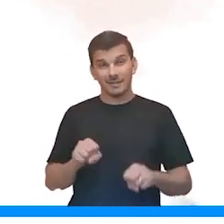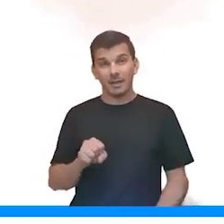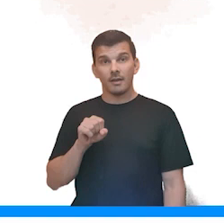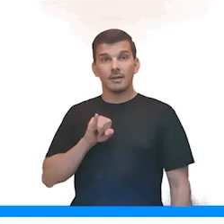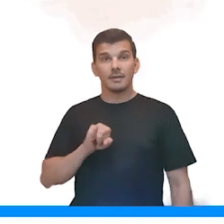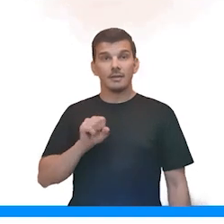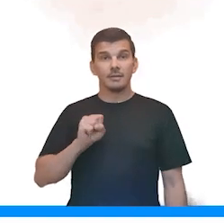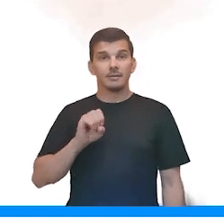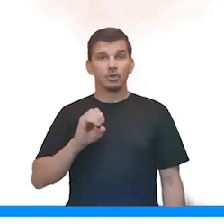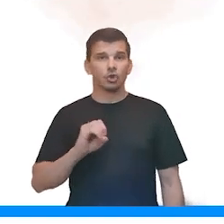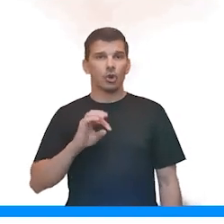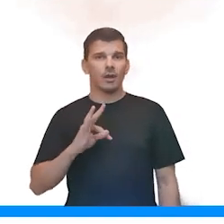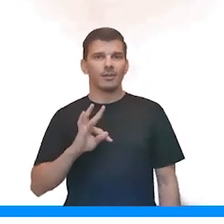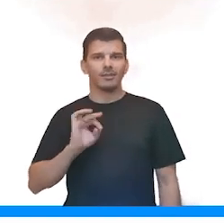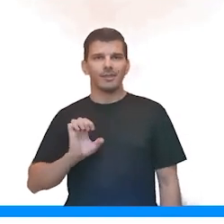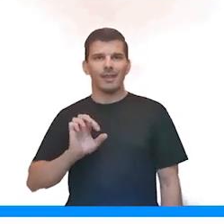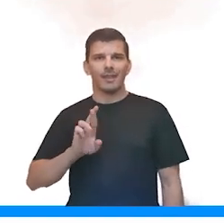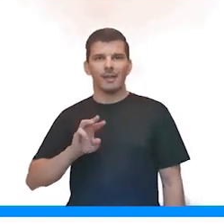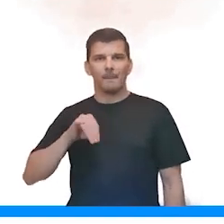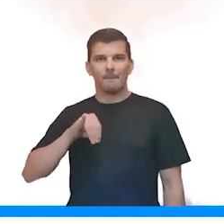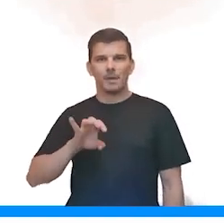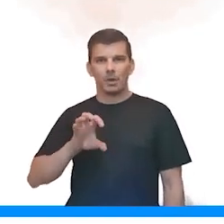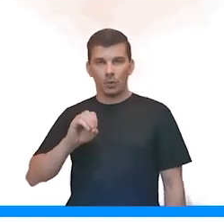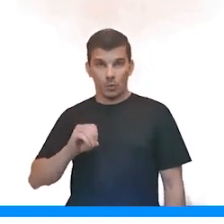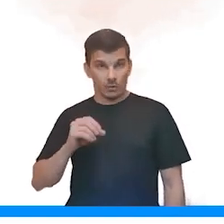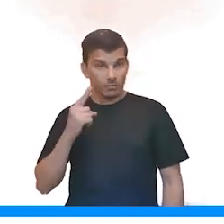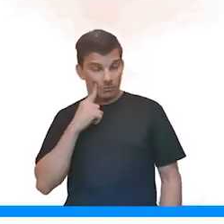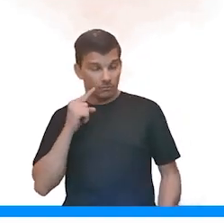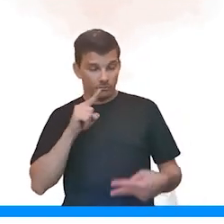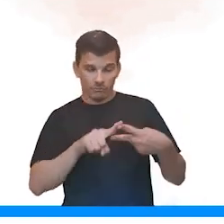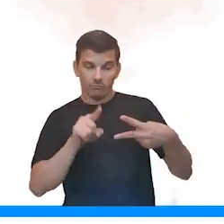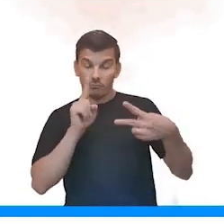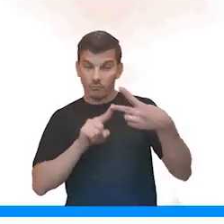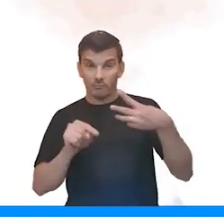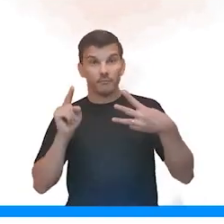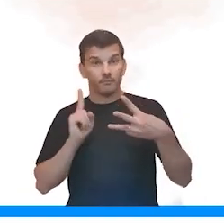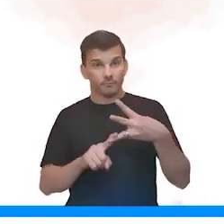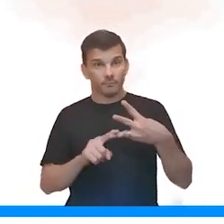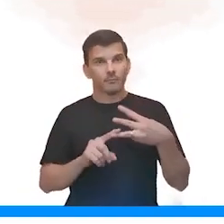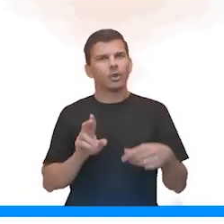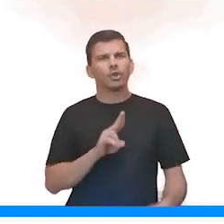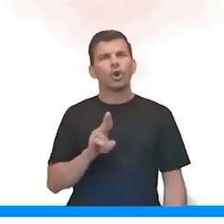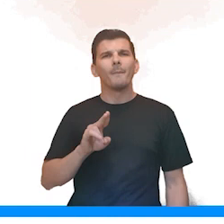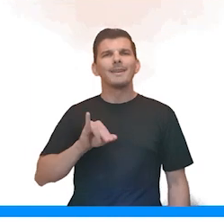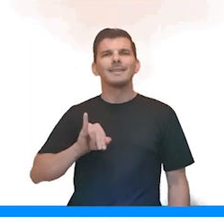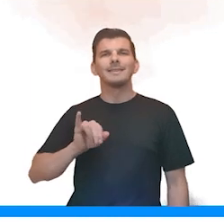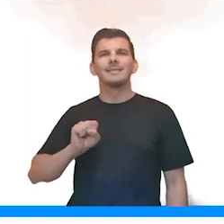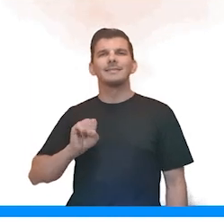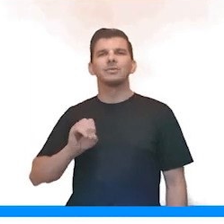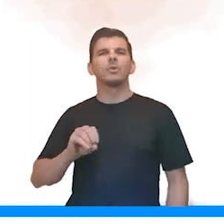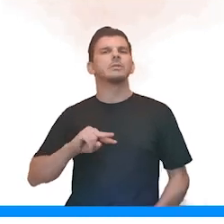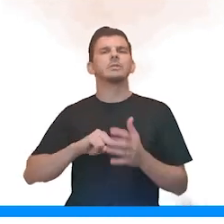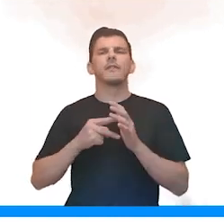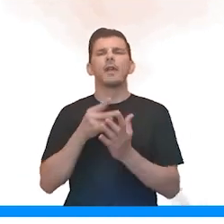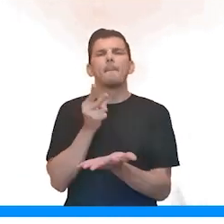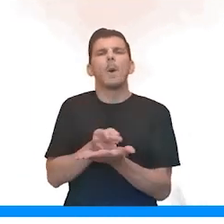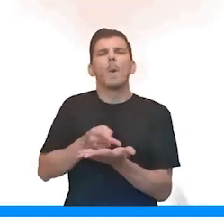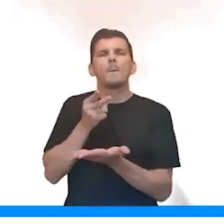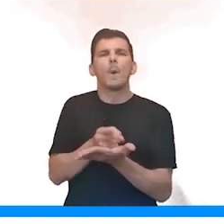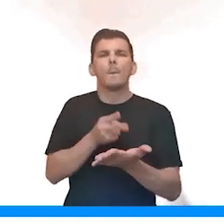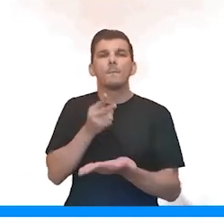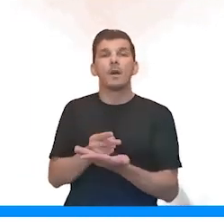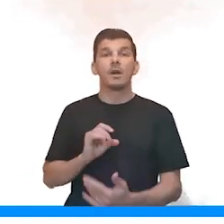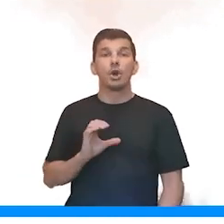interna, ele está tendo um sistema chamado isotérmico. Gente, isométrico, isotérmico, vem do nome iso. O